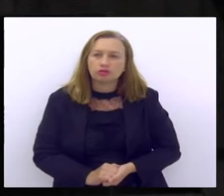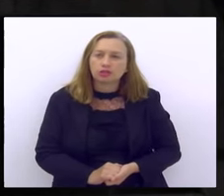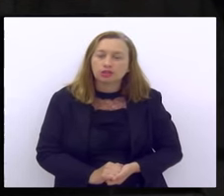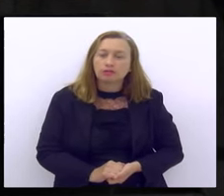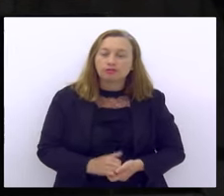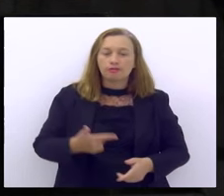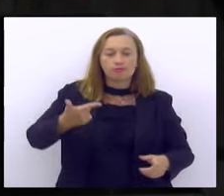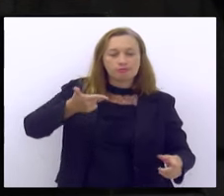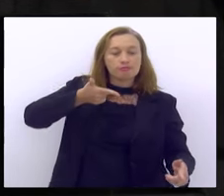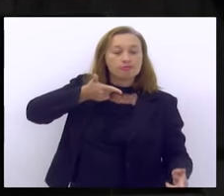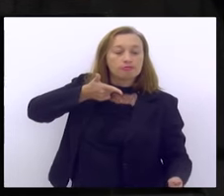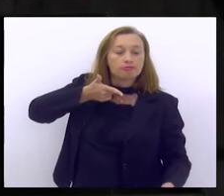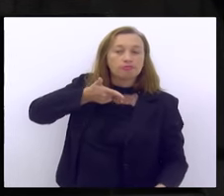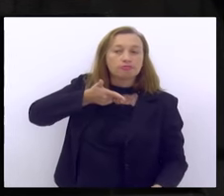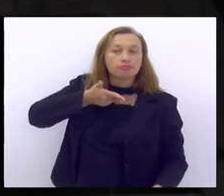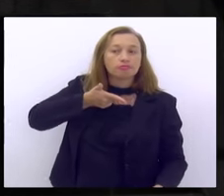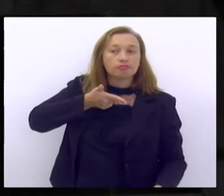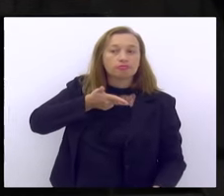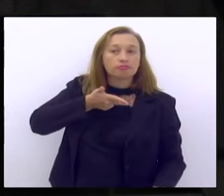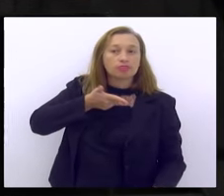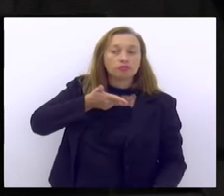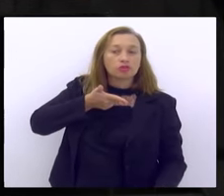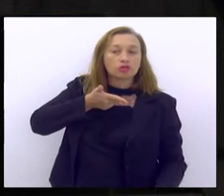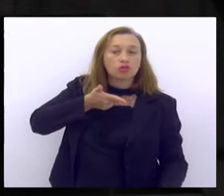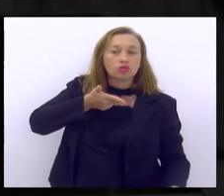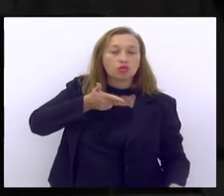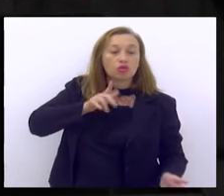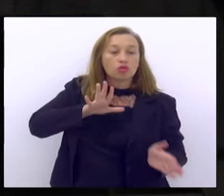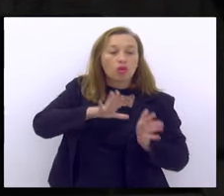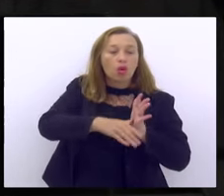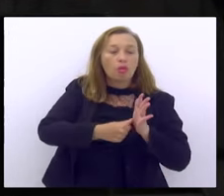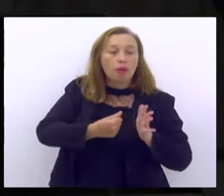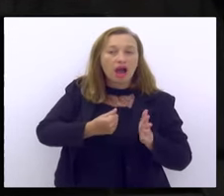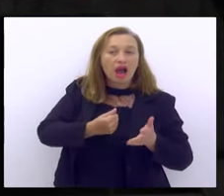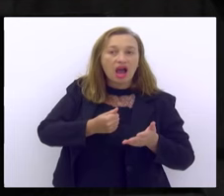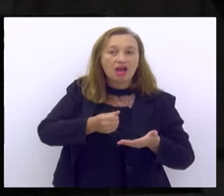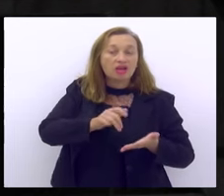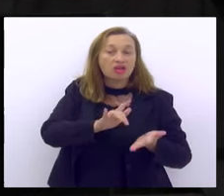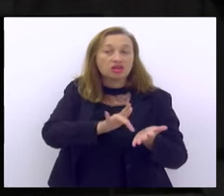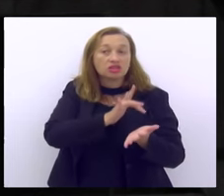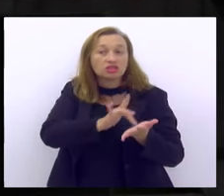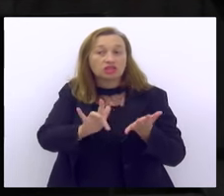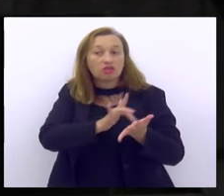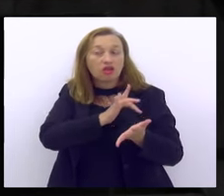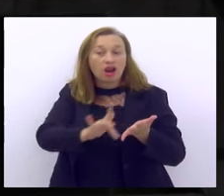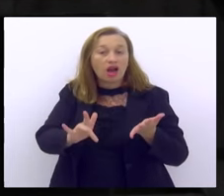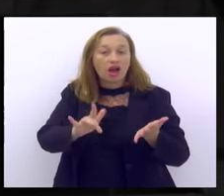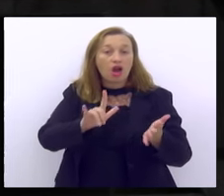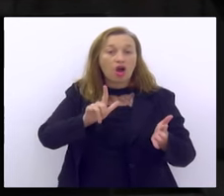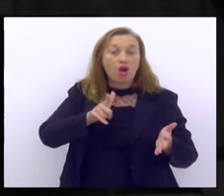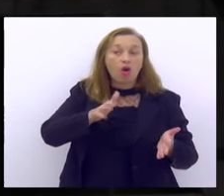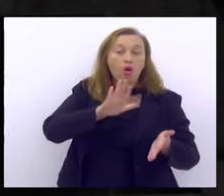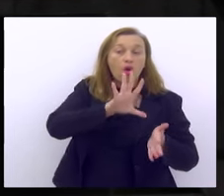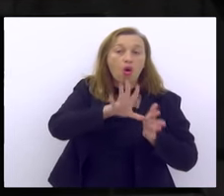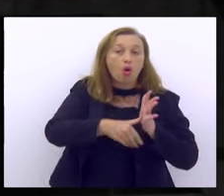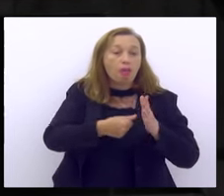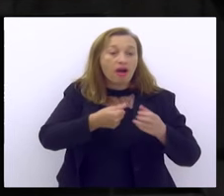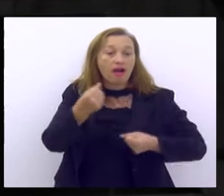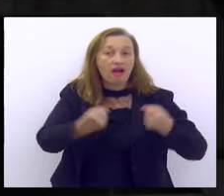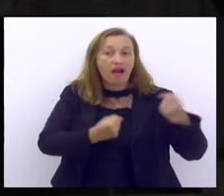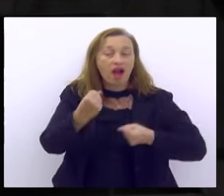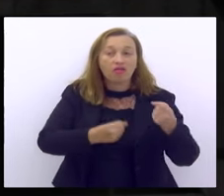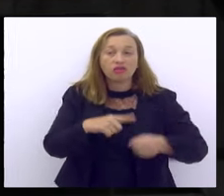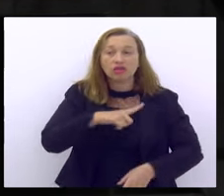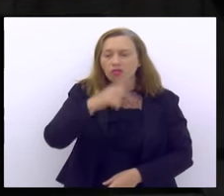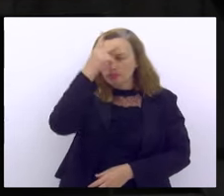botar arma no carro de muita gente e roubar pertences, roubar veículos. Teve uma pessoa